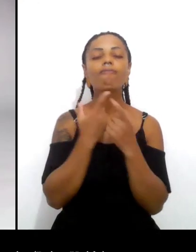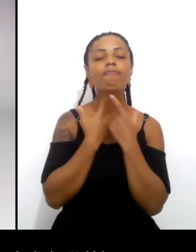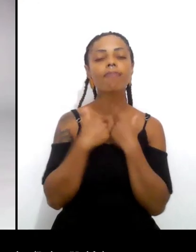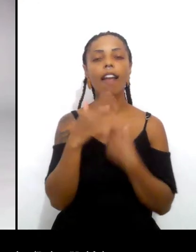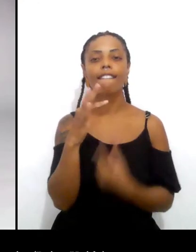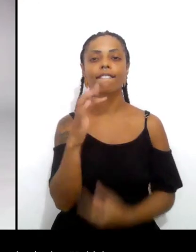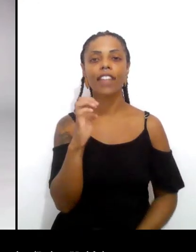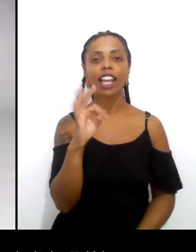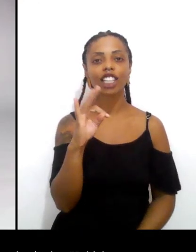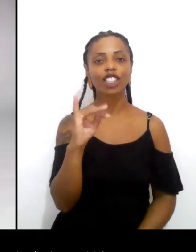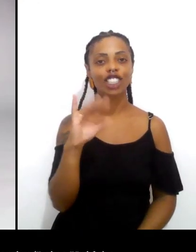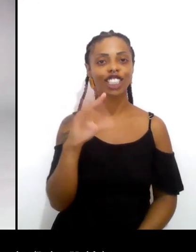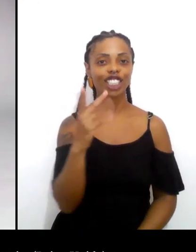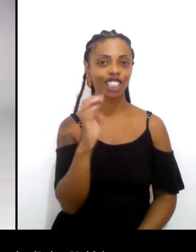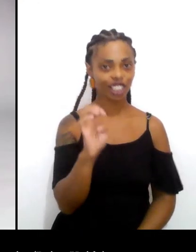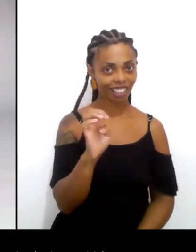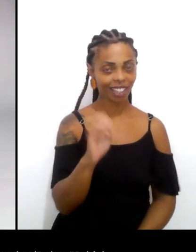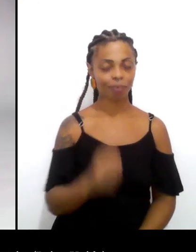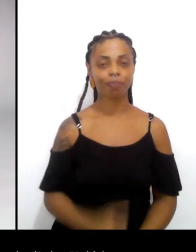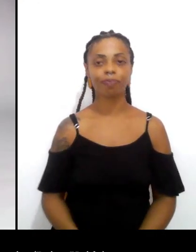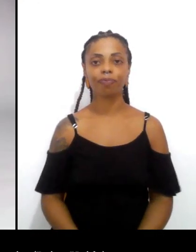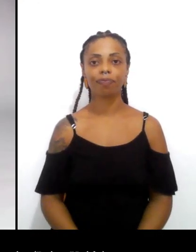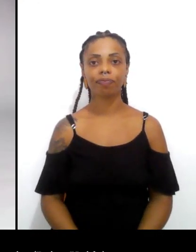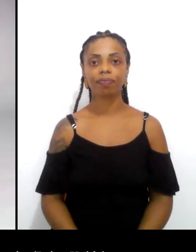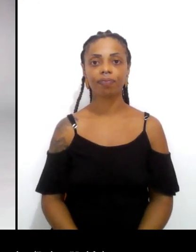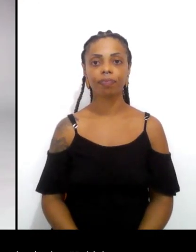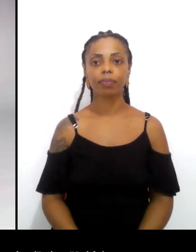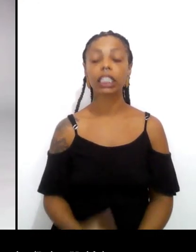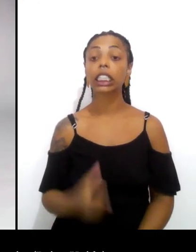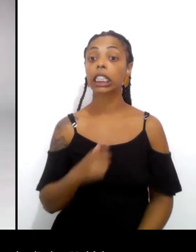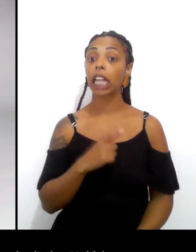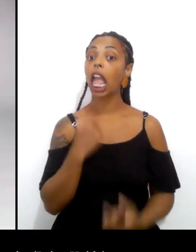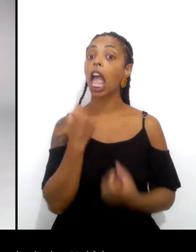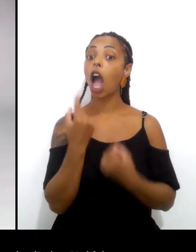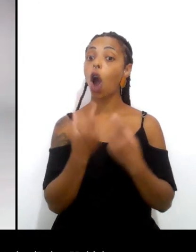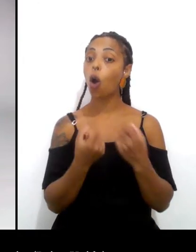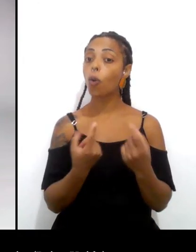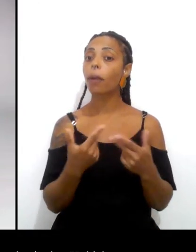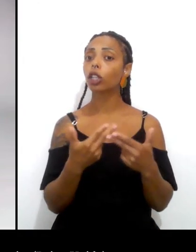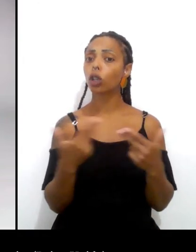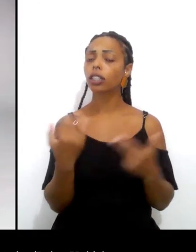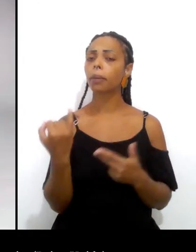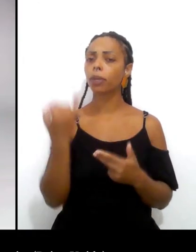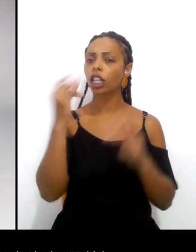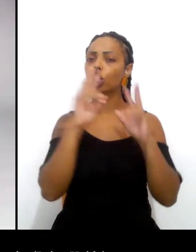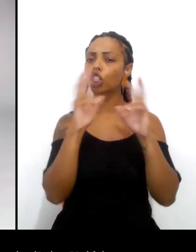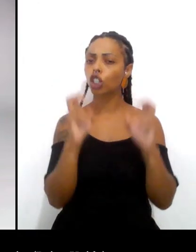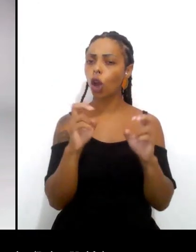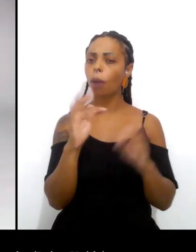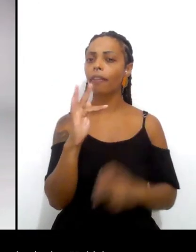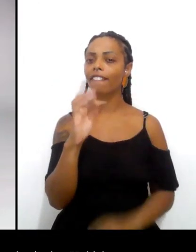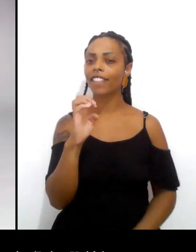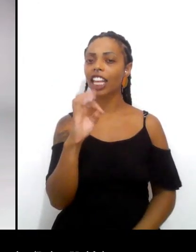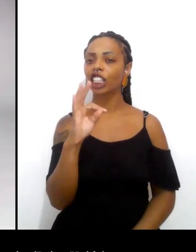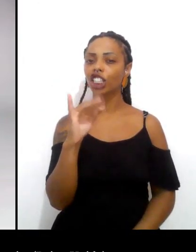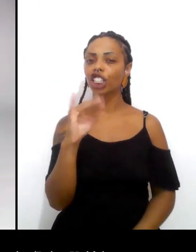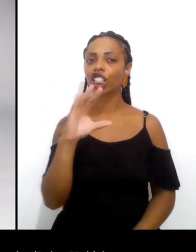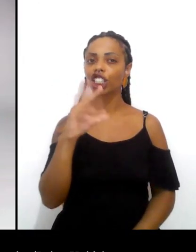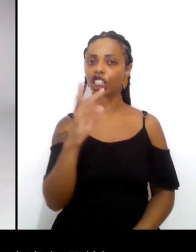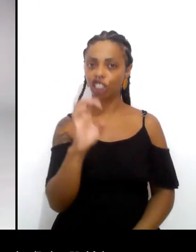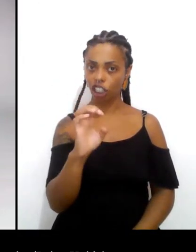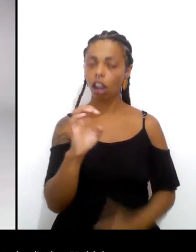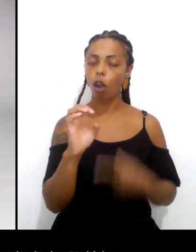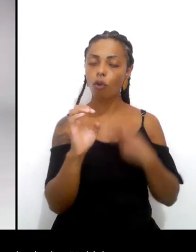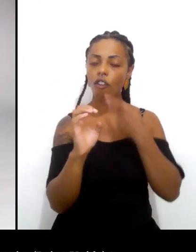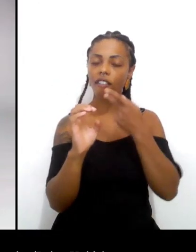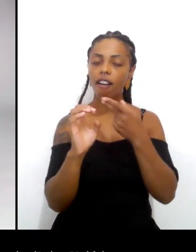ah alguns aspectos importantes sobre fetiche que eu vou mencionar um